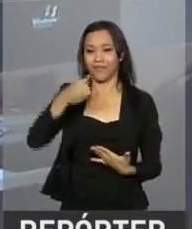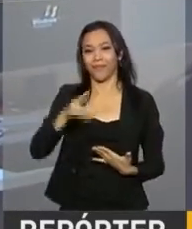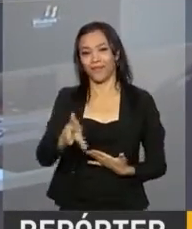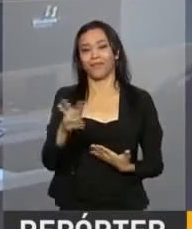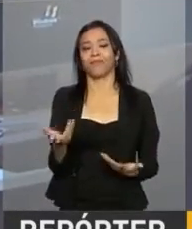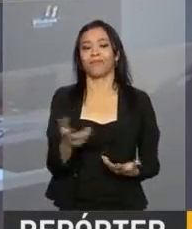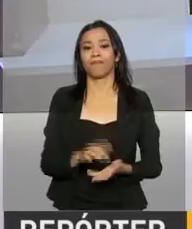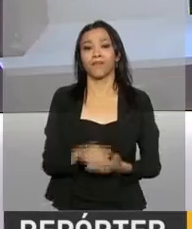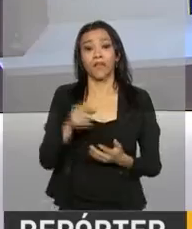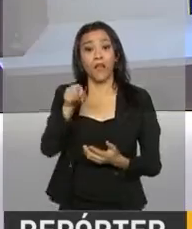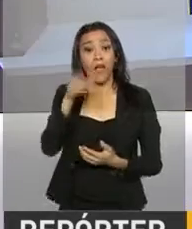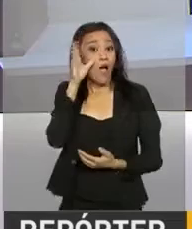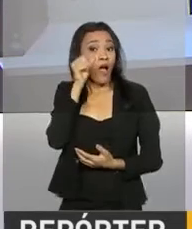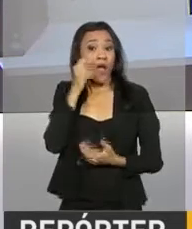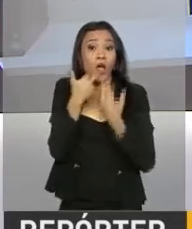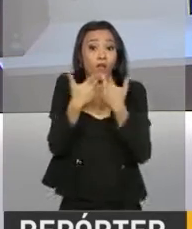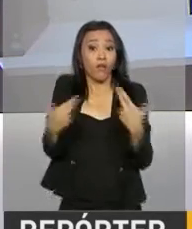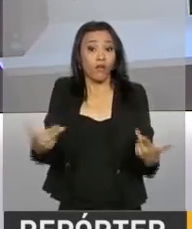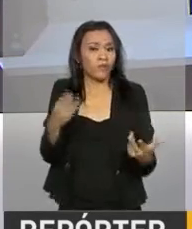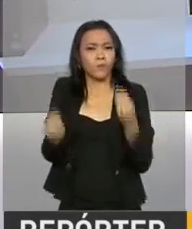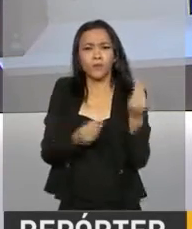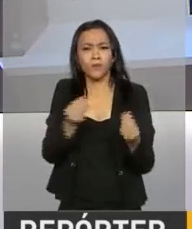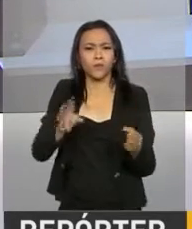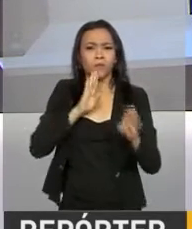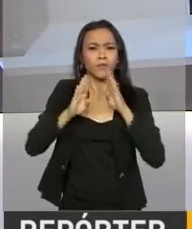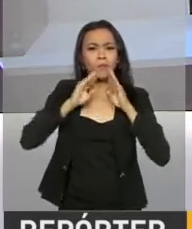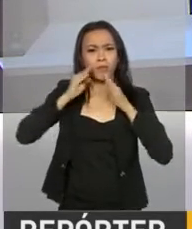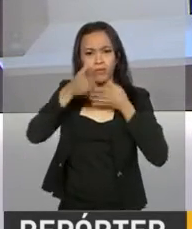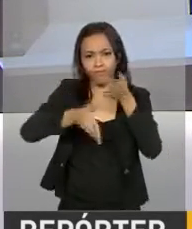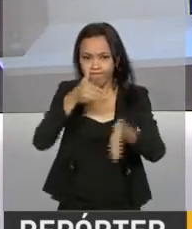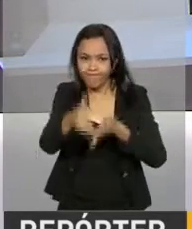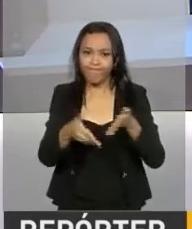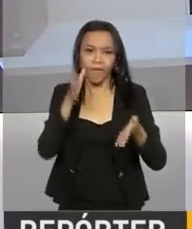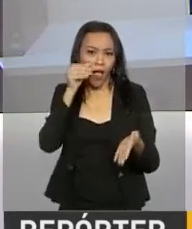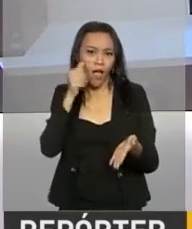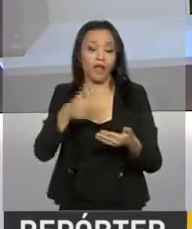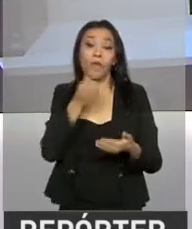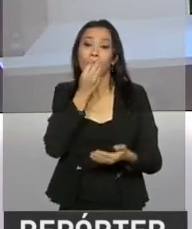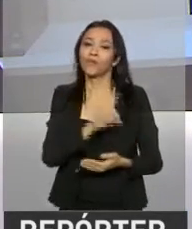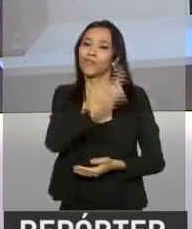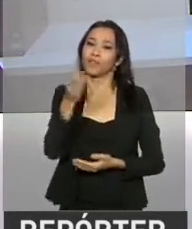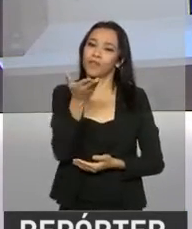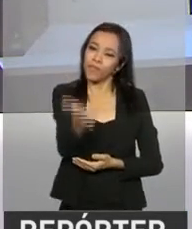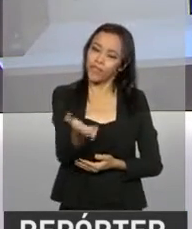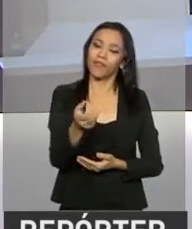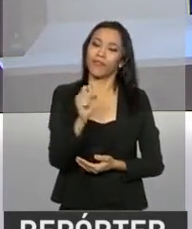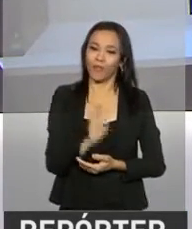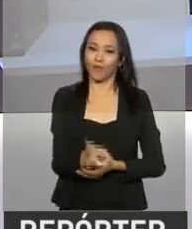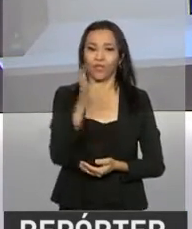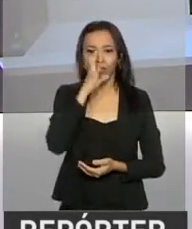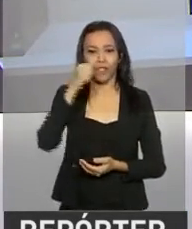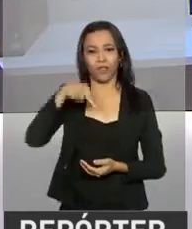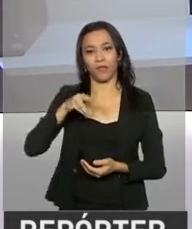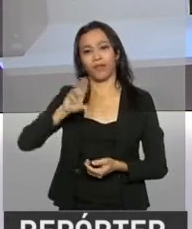Repórter NBR. Você pode acompanhar também as novidades em nossas redes sociais. Um bom dia para você e